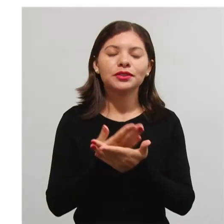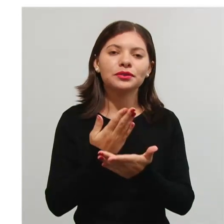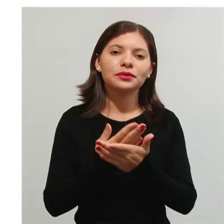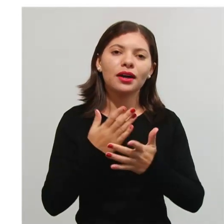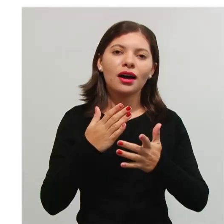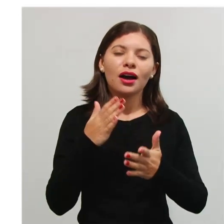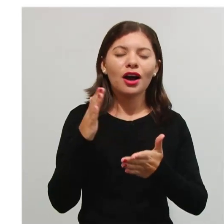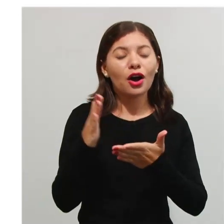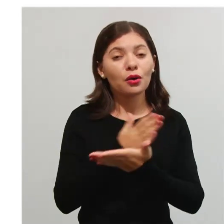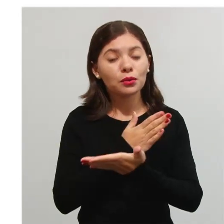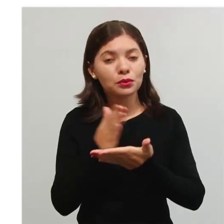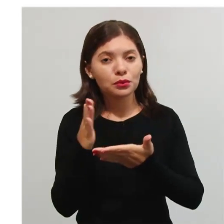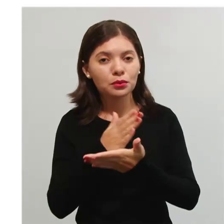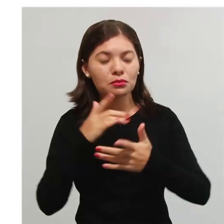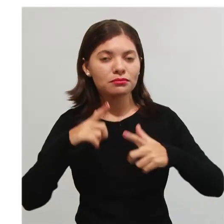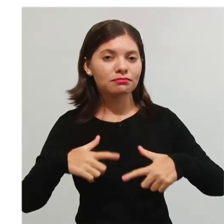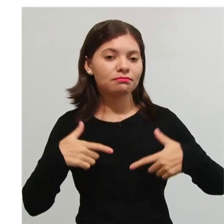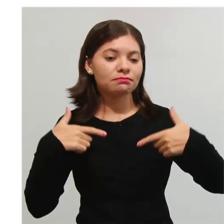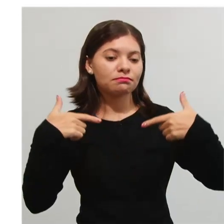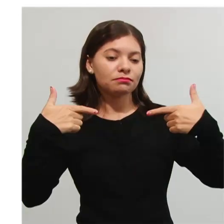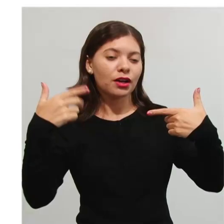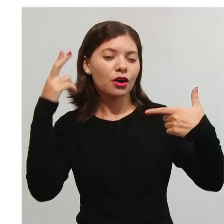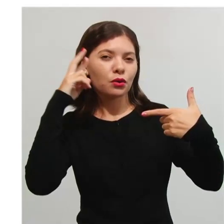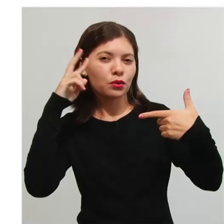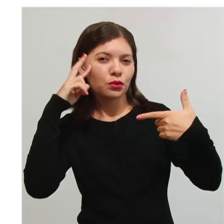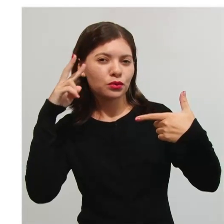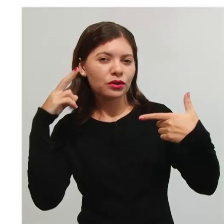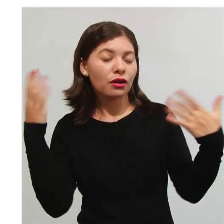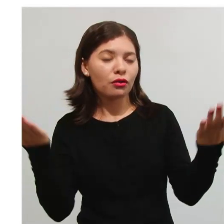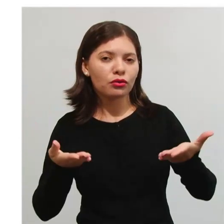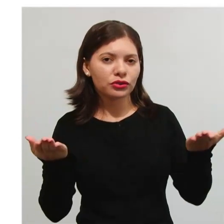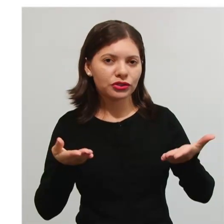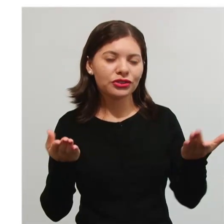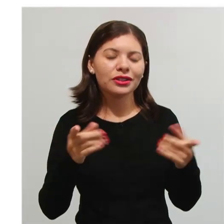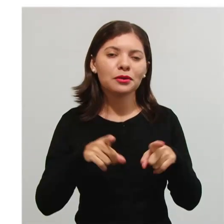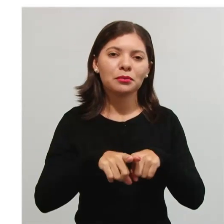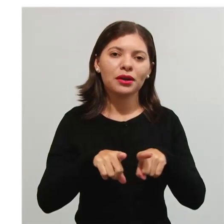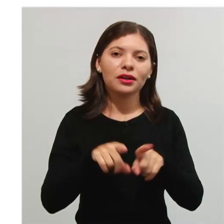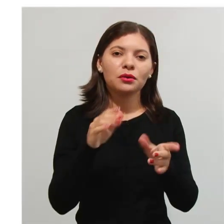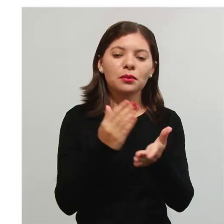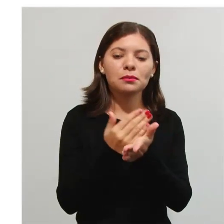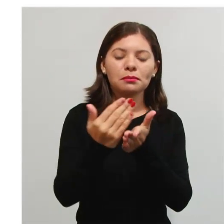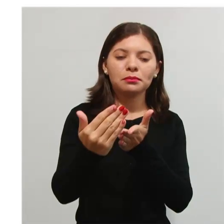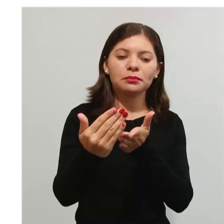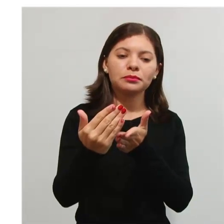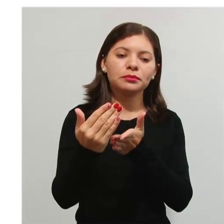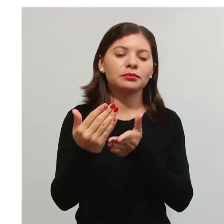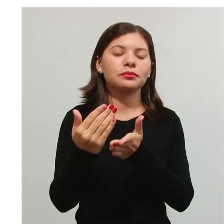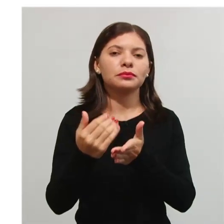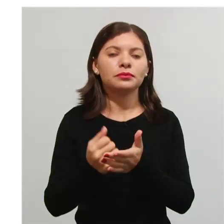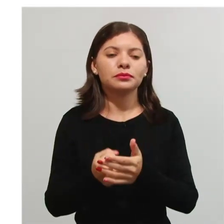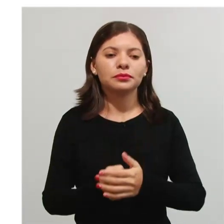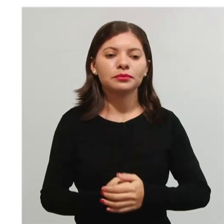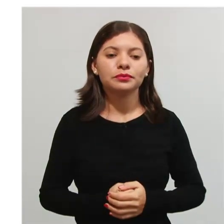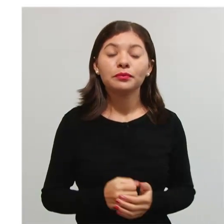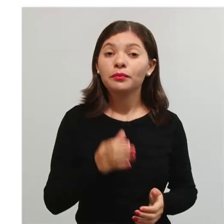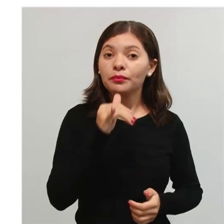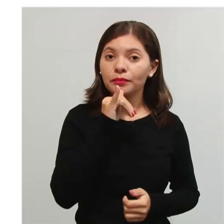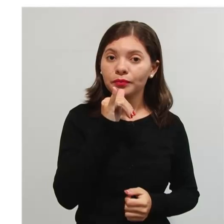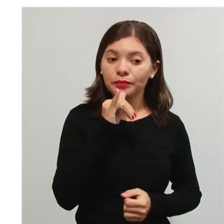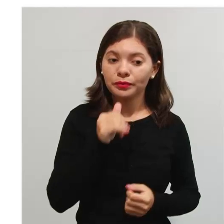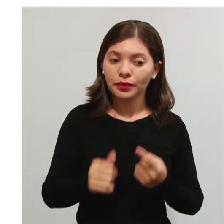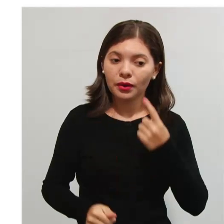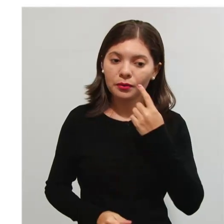ações históricas e algumas desenvolvidas mais recentemente que começam a apontar para essa direção. Por exemplo,